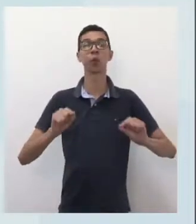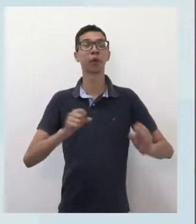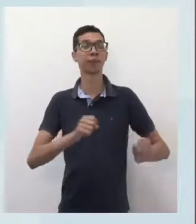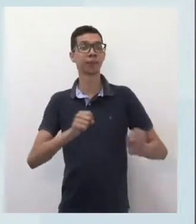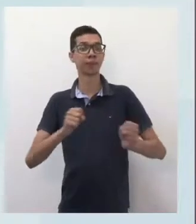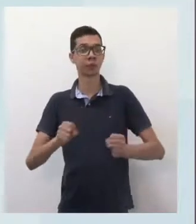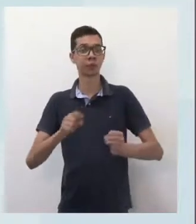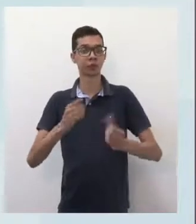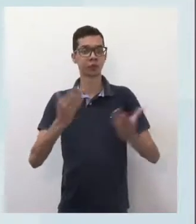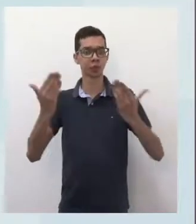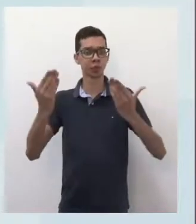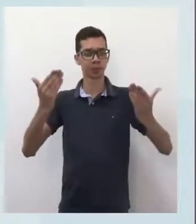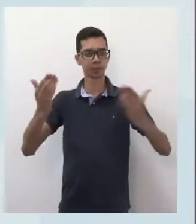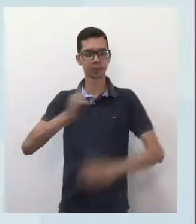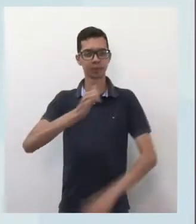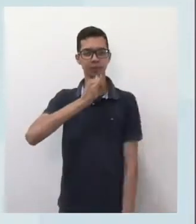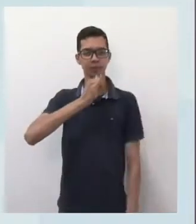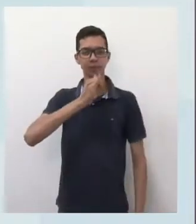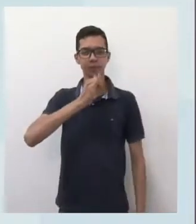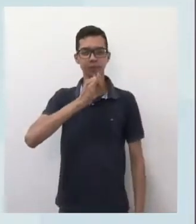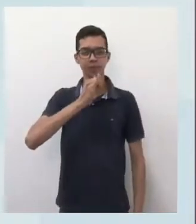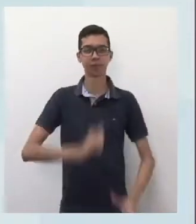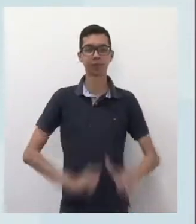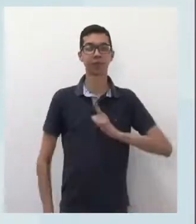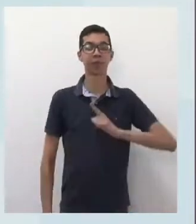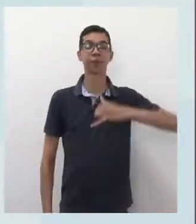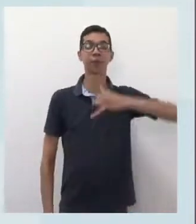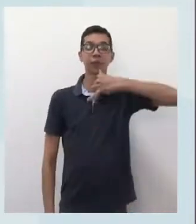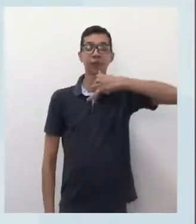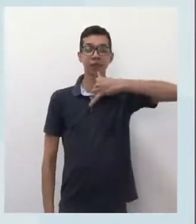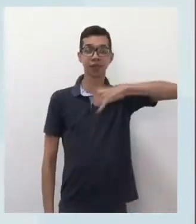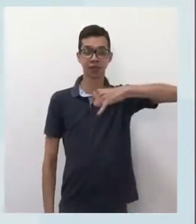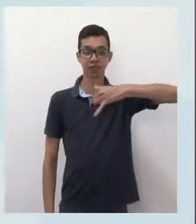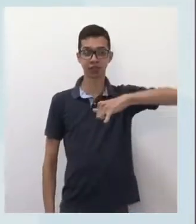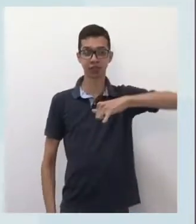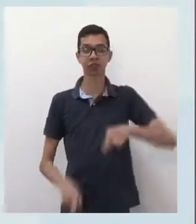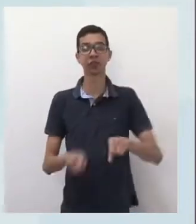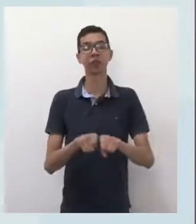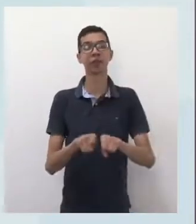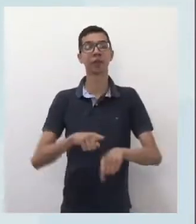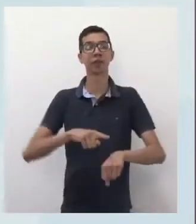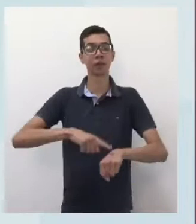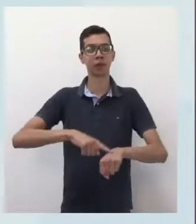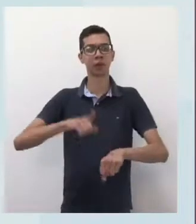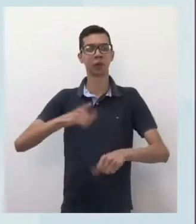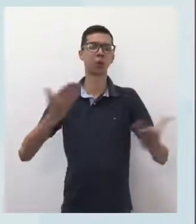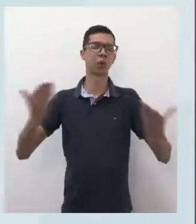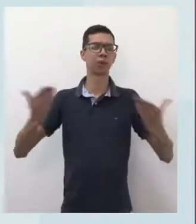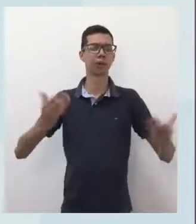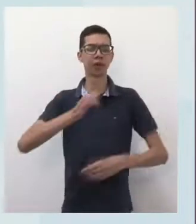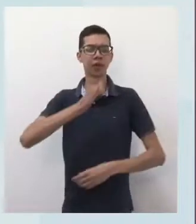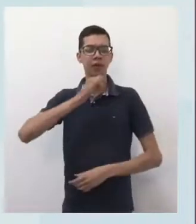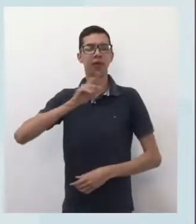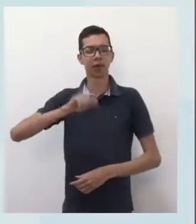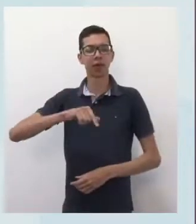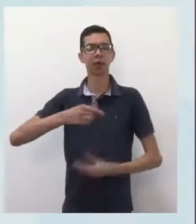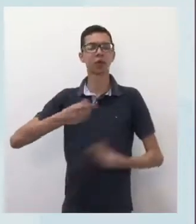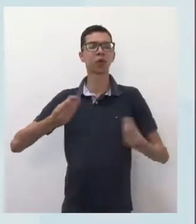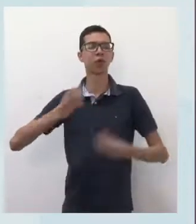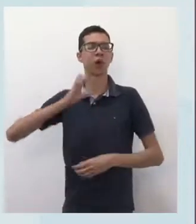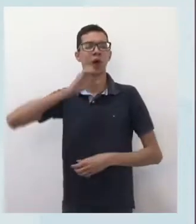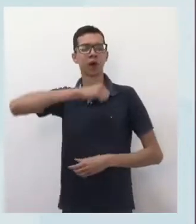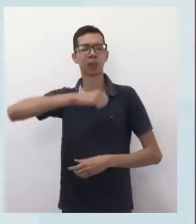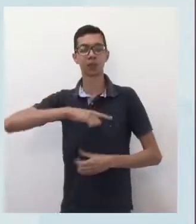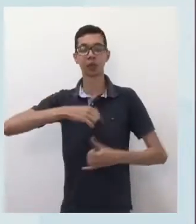relação estabelecida entre a energia e o tempo. Na verdade, é a rapidez com que se